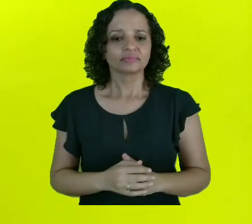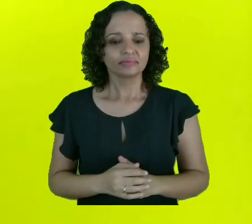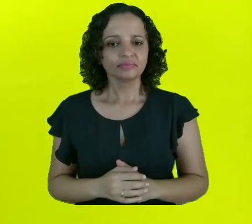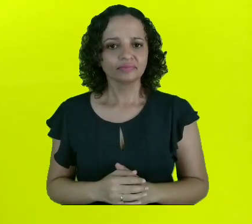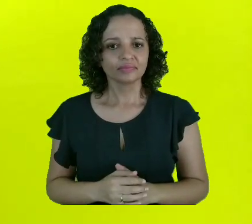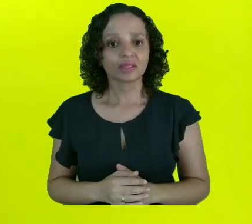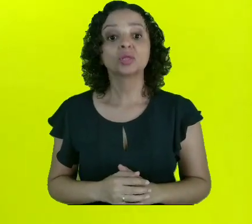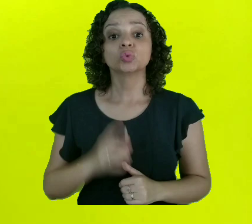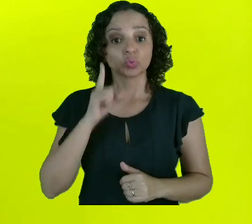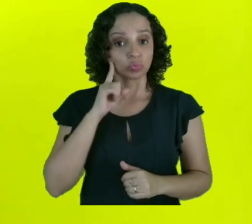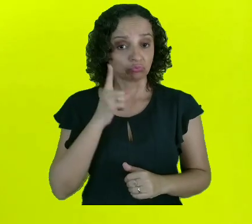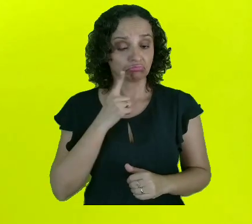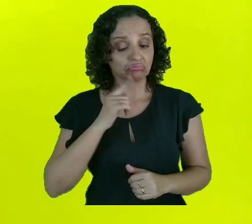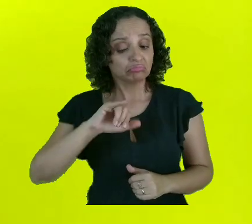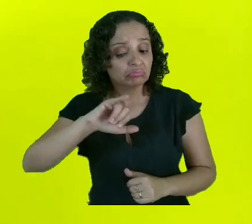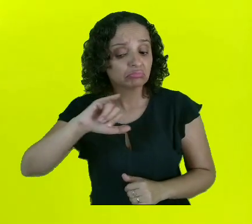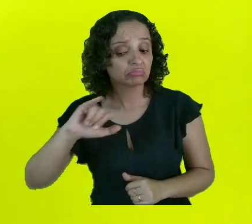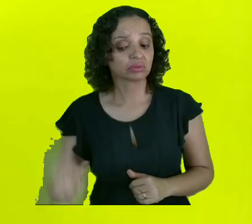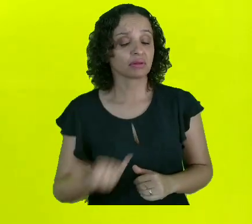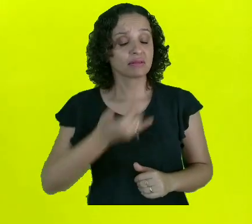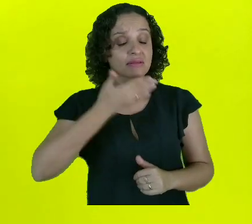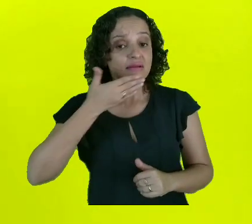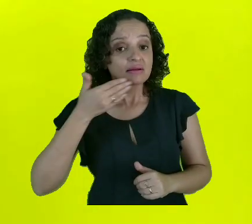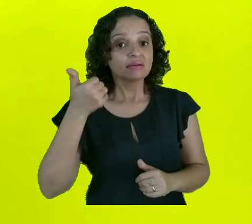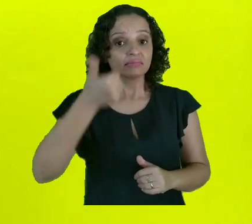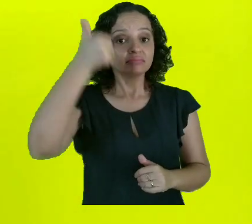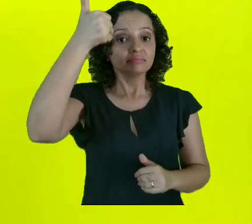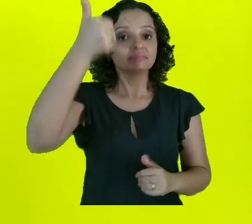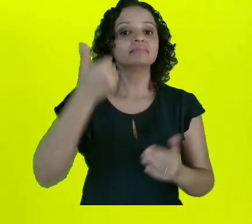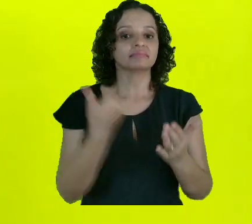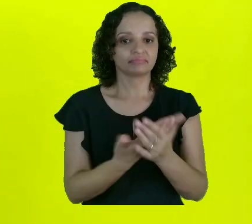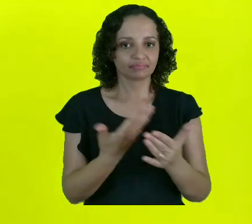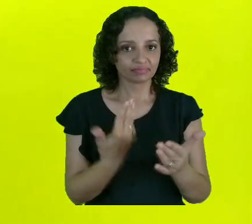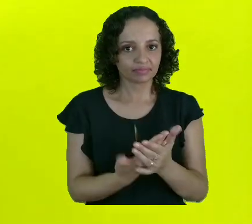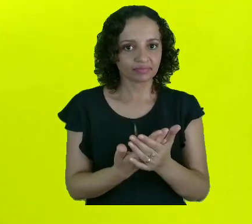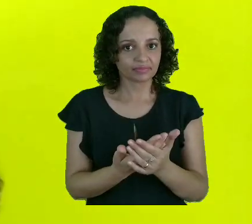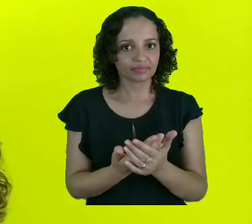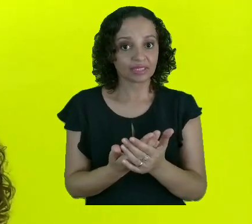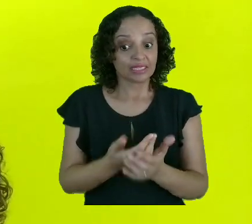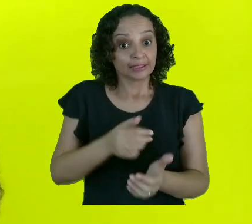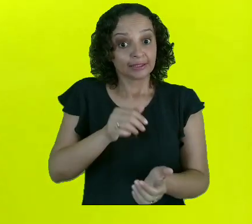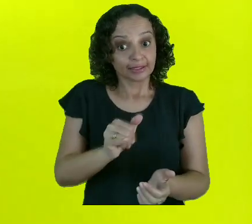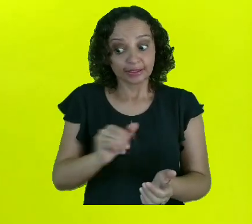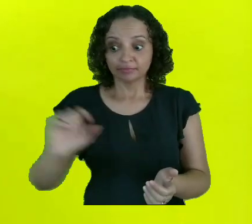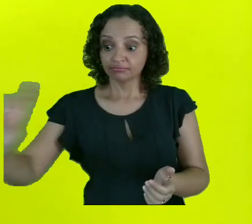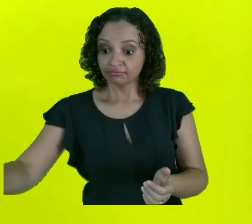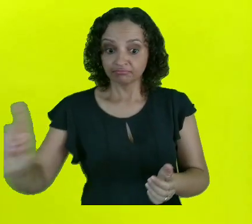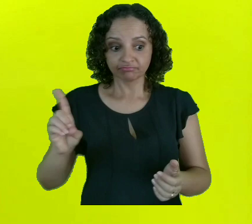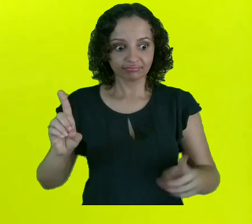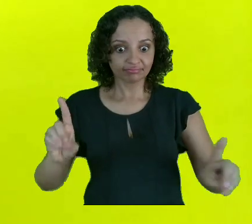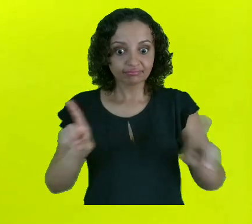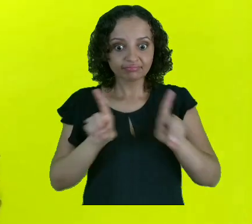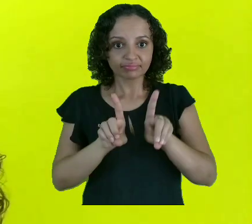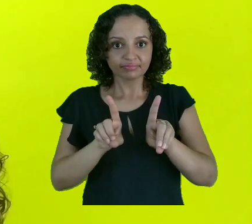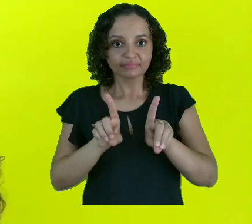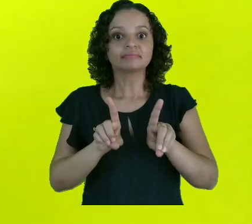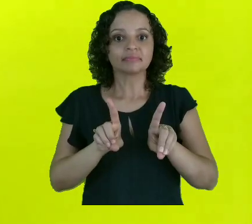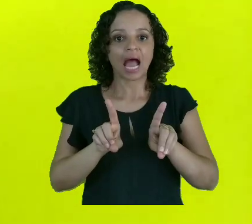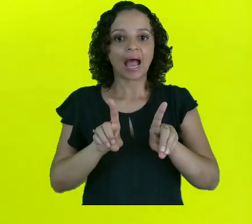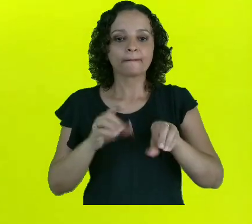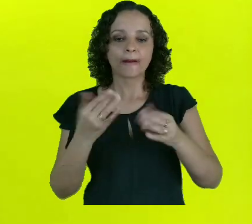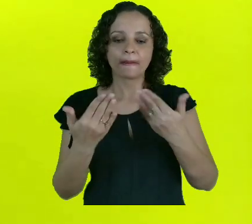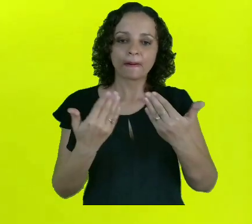possível. E ele poderá aproveitar muito mais se houver essa conversa. Né? Então, o princípio